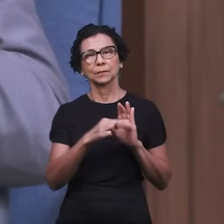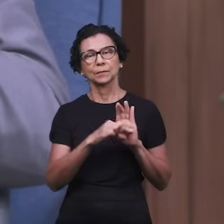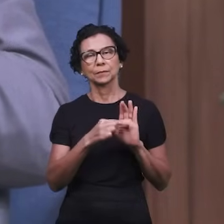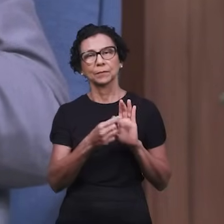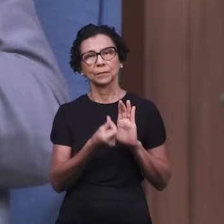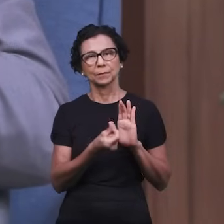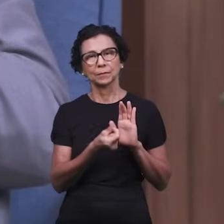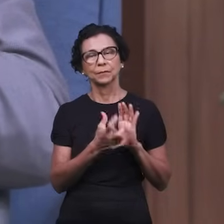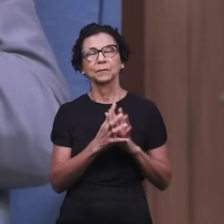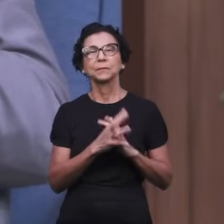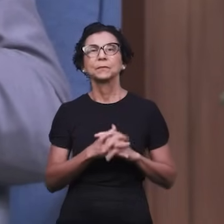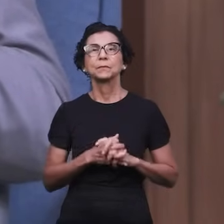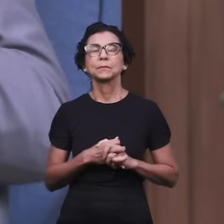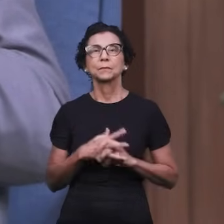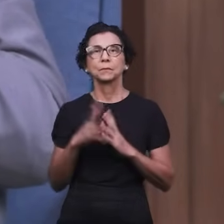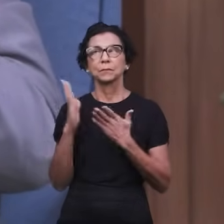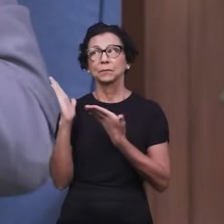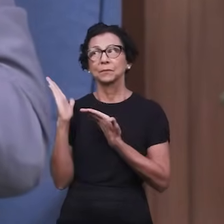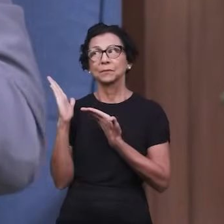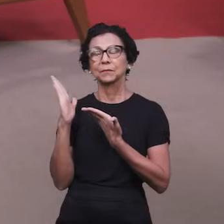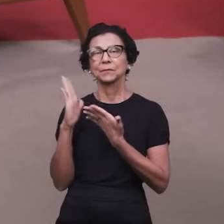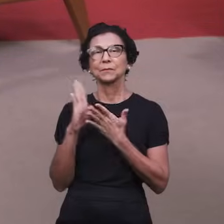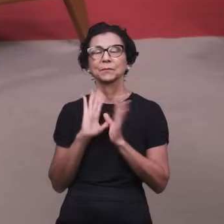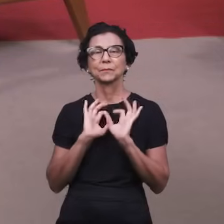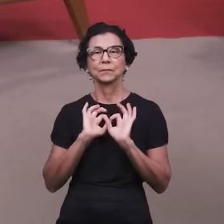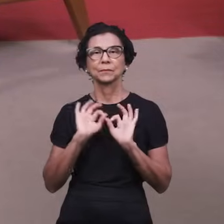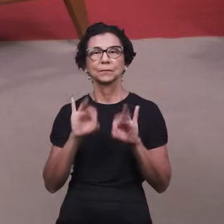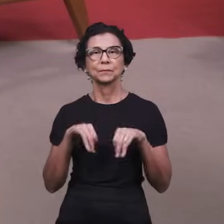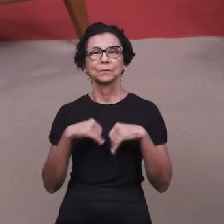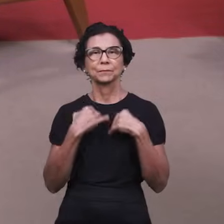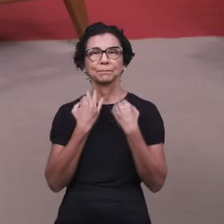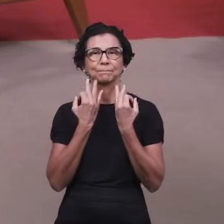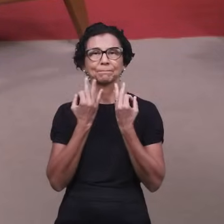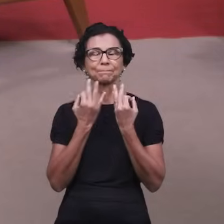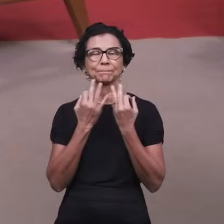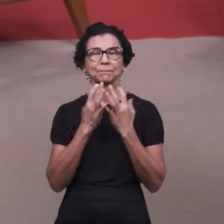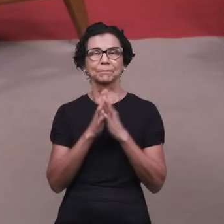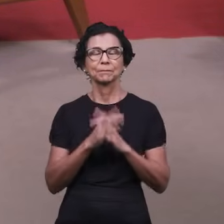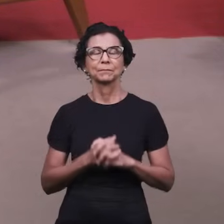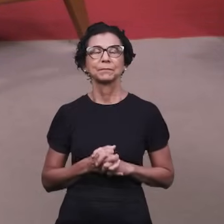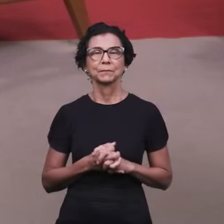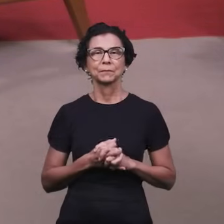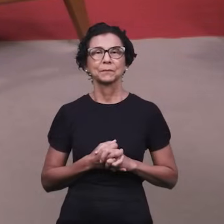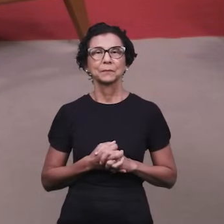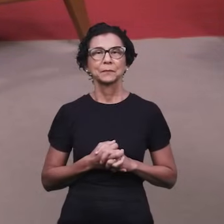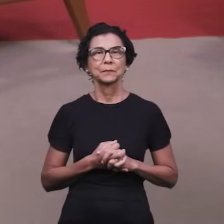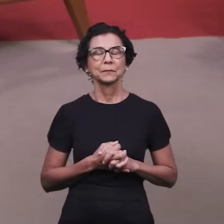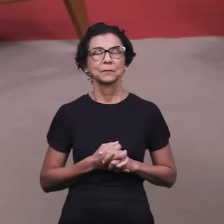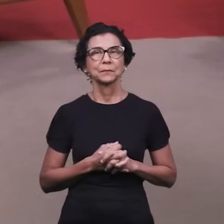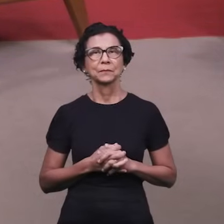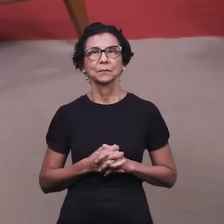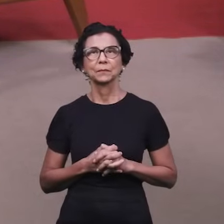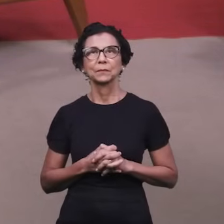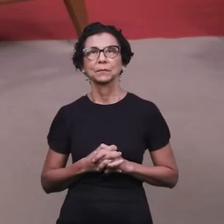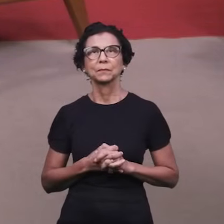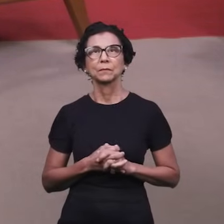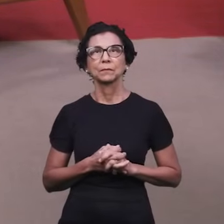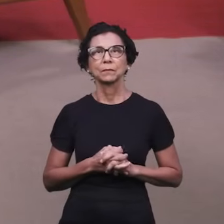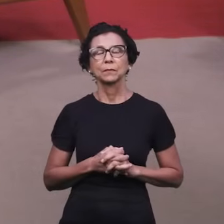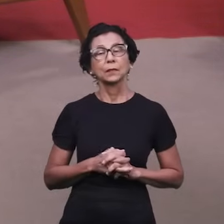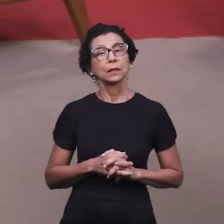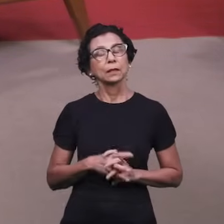outras características que tá aqui, voltou aqui, ótimo, que também são trazidas, né? Quer dizer, a